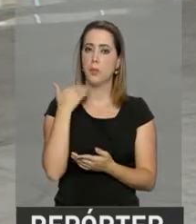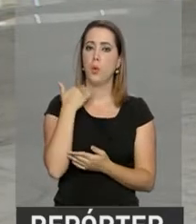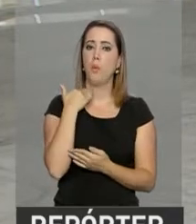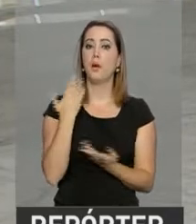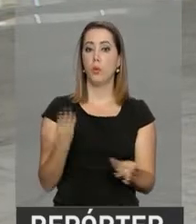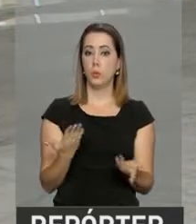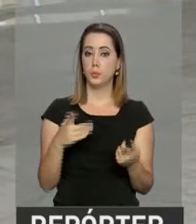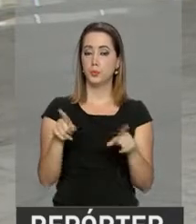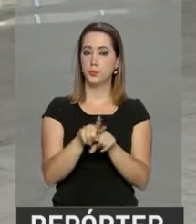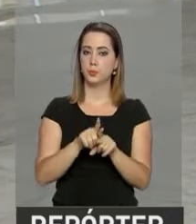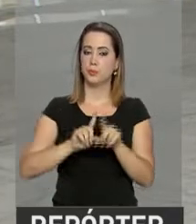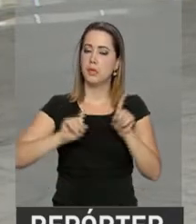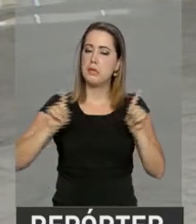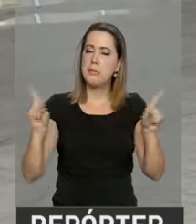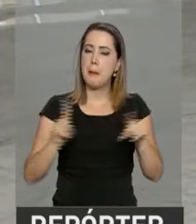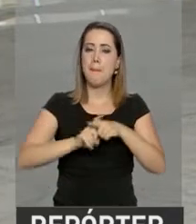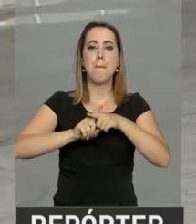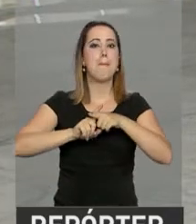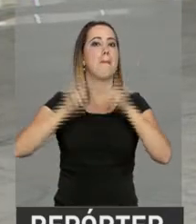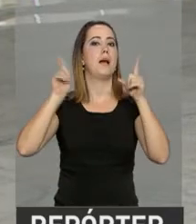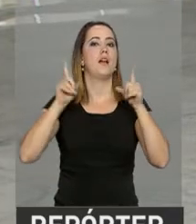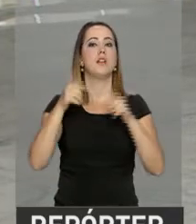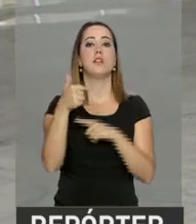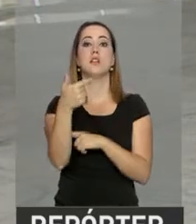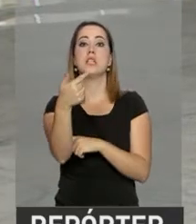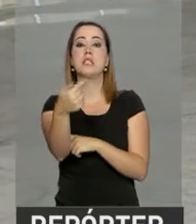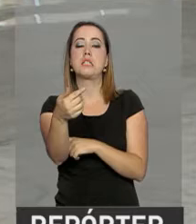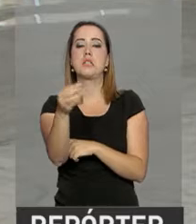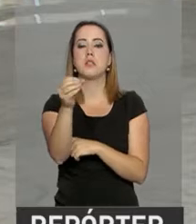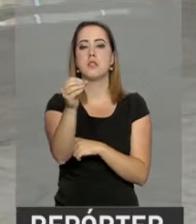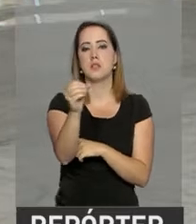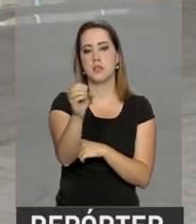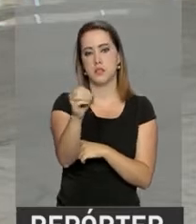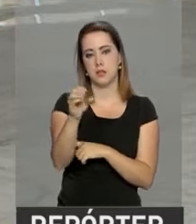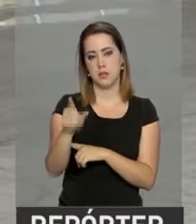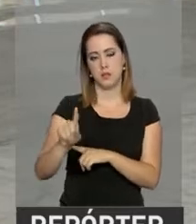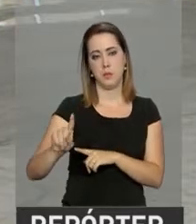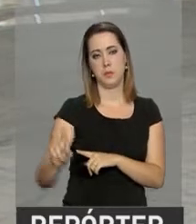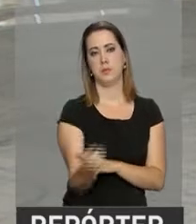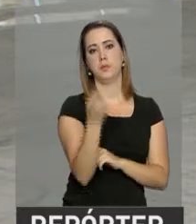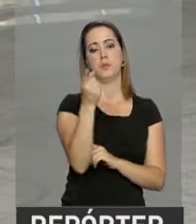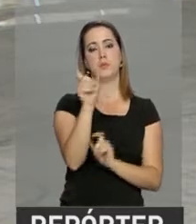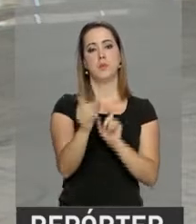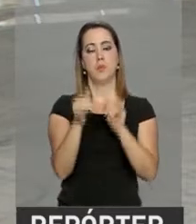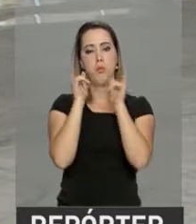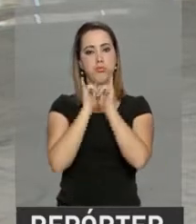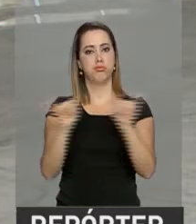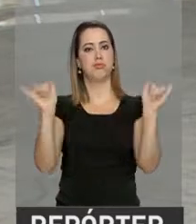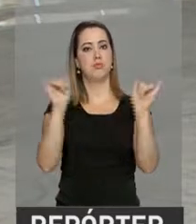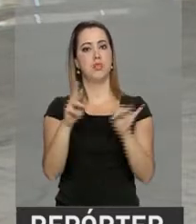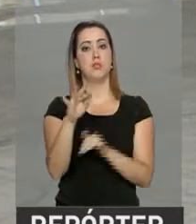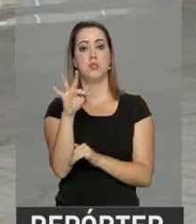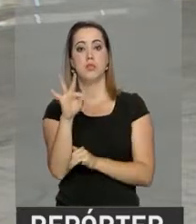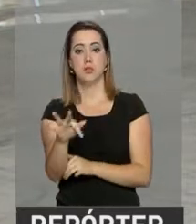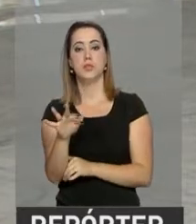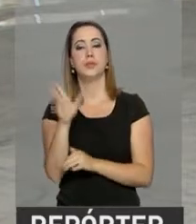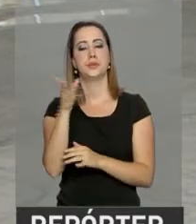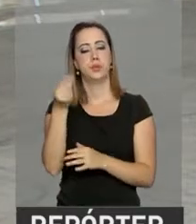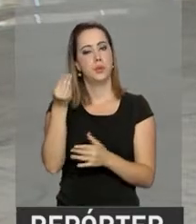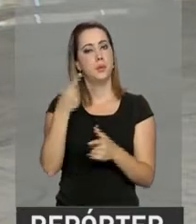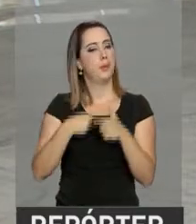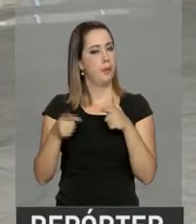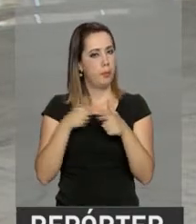outro lado mais de 700 e 71 mil declarações do imposto de renda caíram na malha fina o que